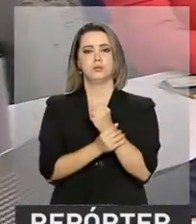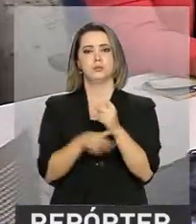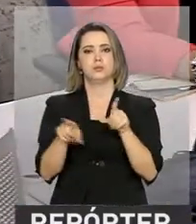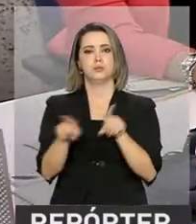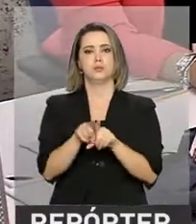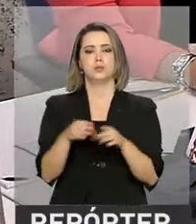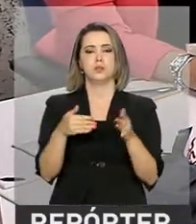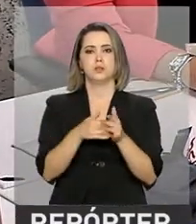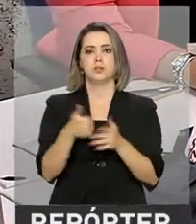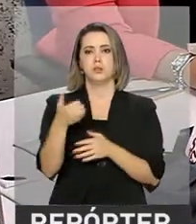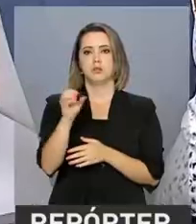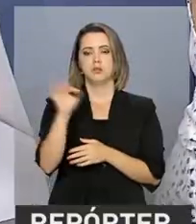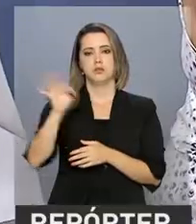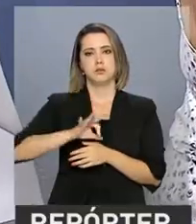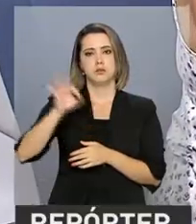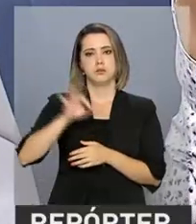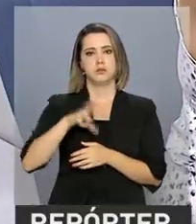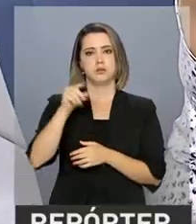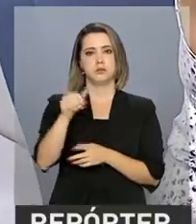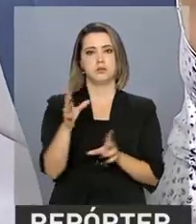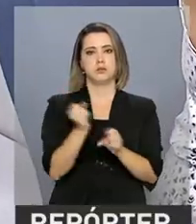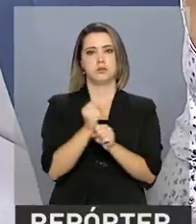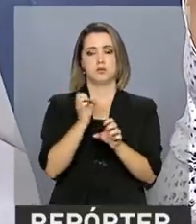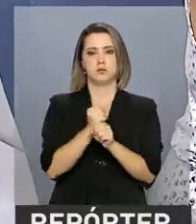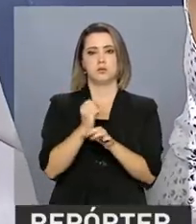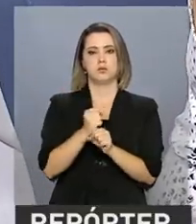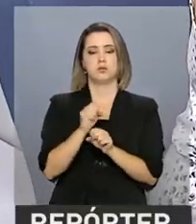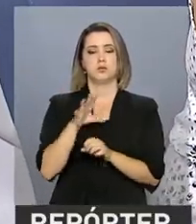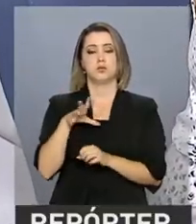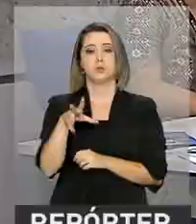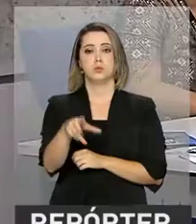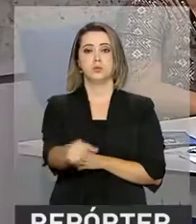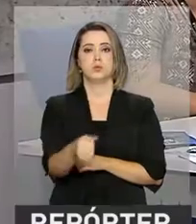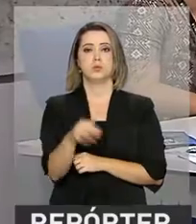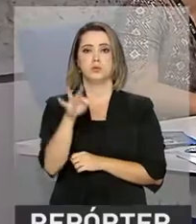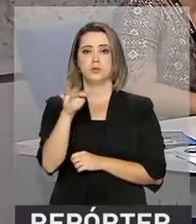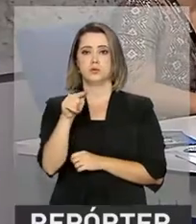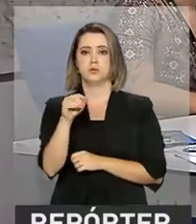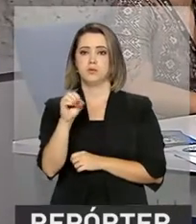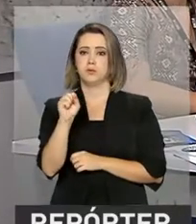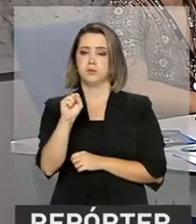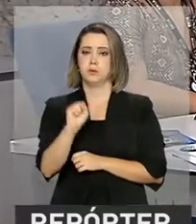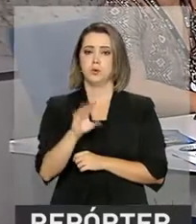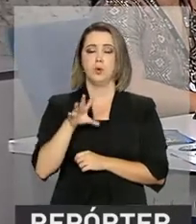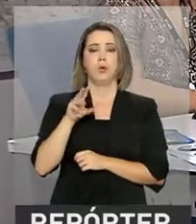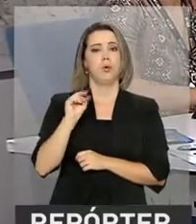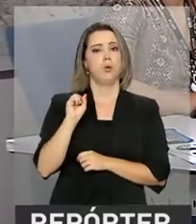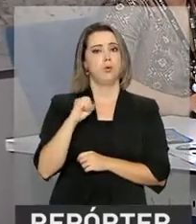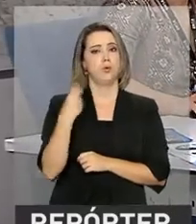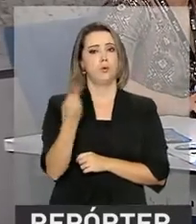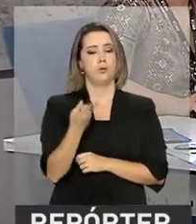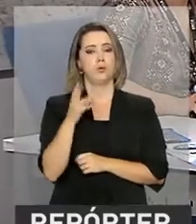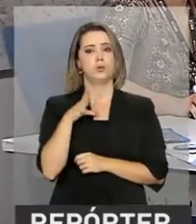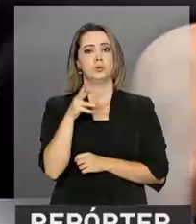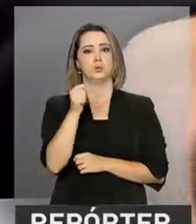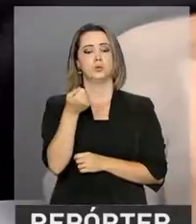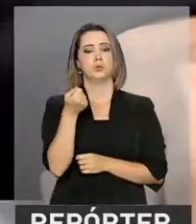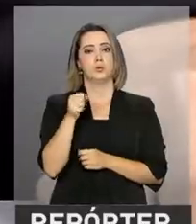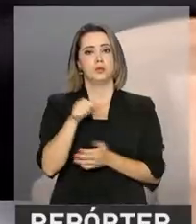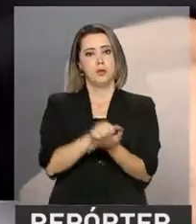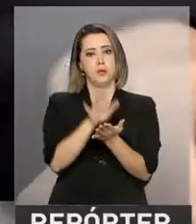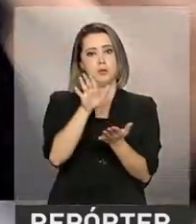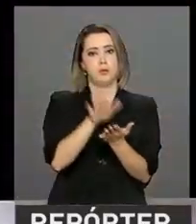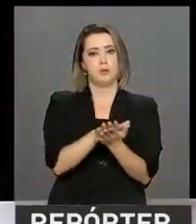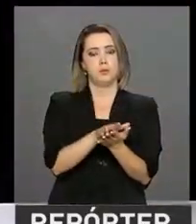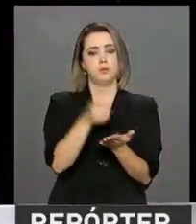até 10% do saldo total do fgts ou o total da multa paga pelo empregador em